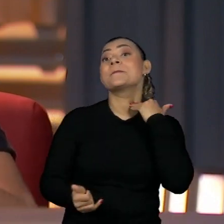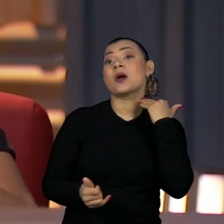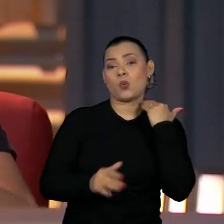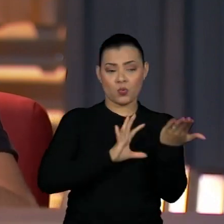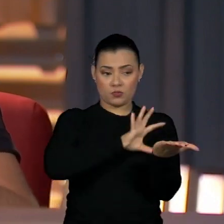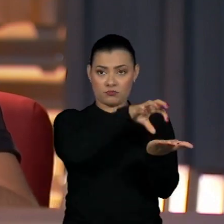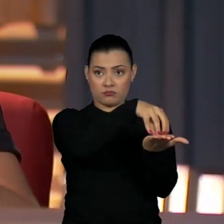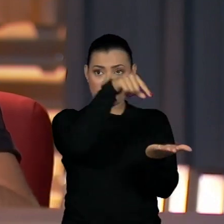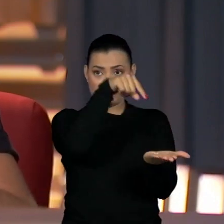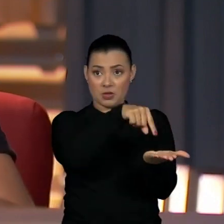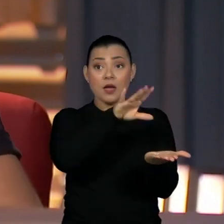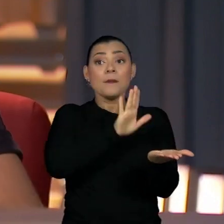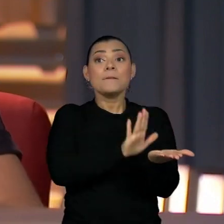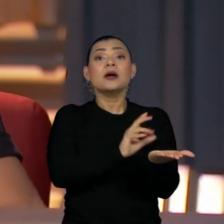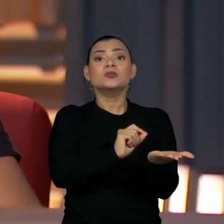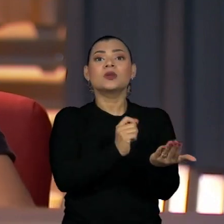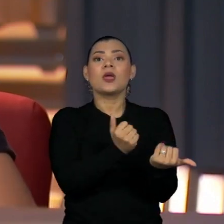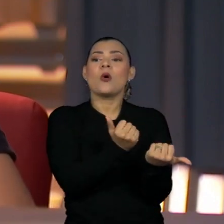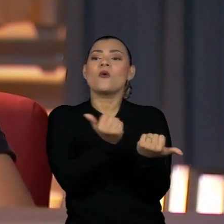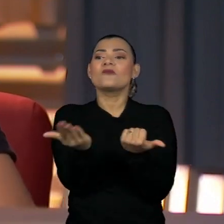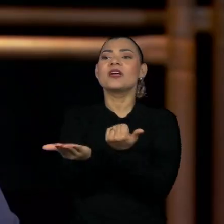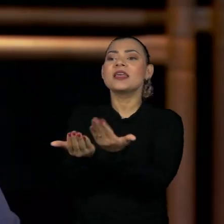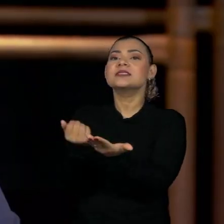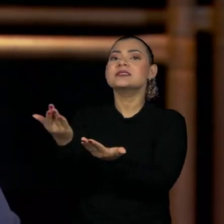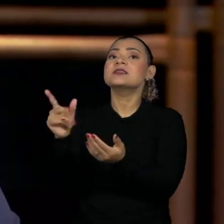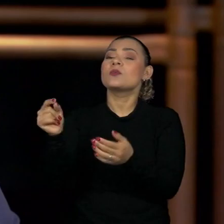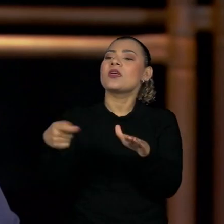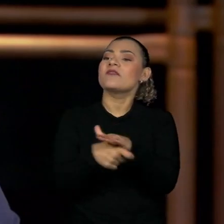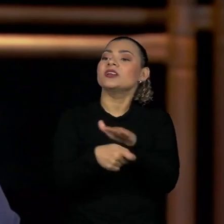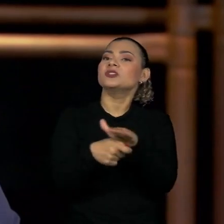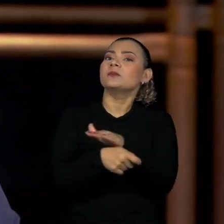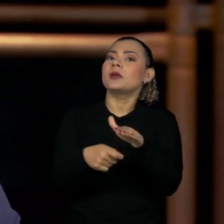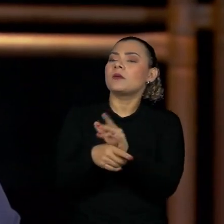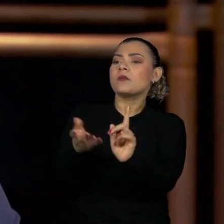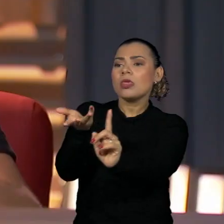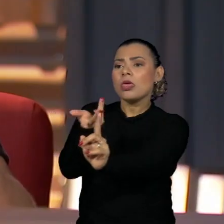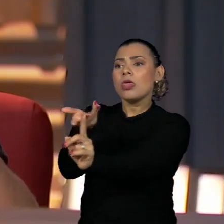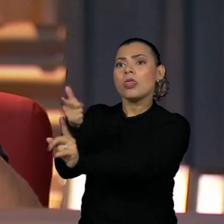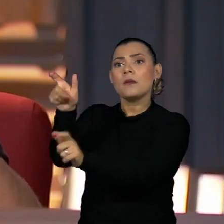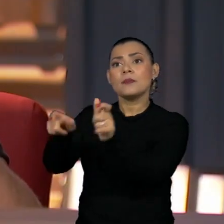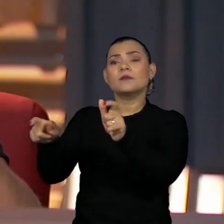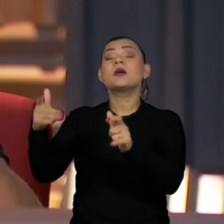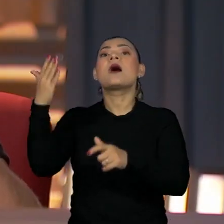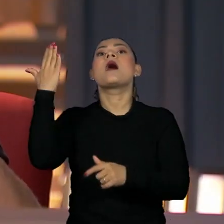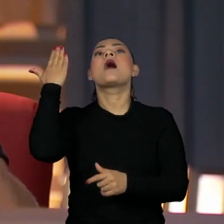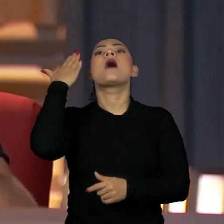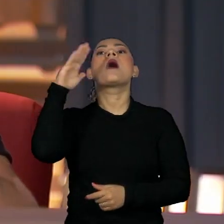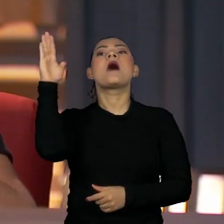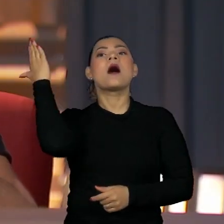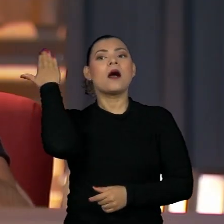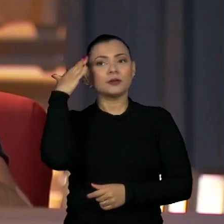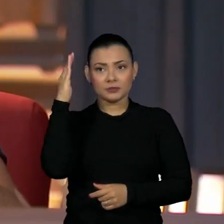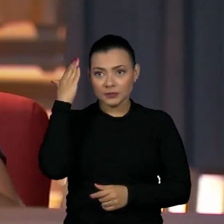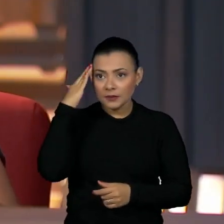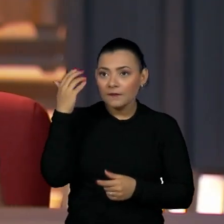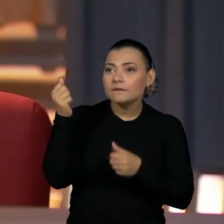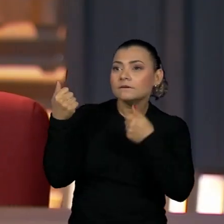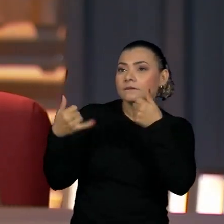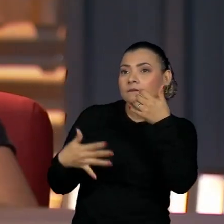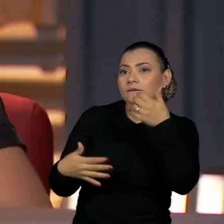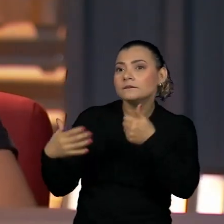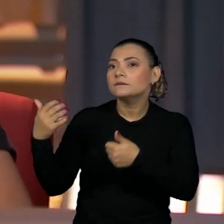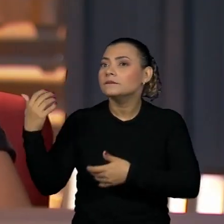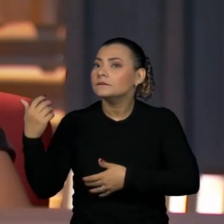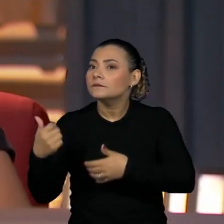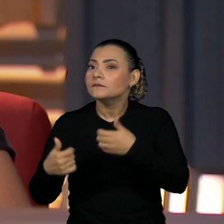focado em te oferecer os melhores investimentos. Só investimentos. Só investimento. Então aí a pessoa já começa a entender muito melhor quando eu falo de